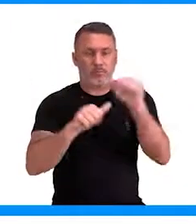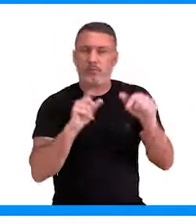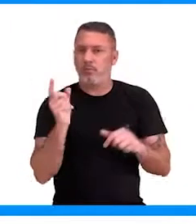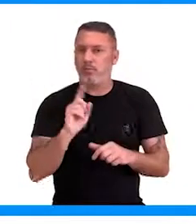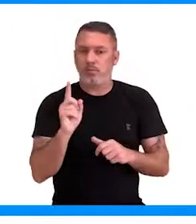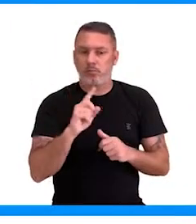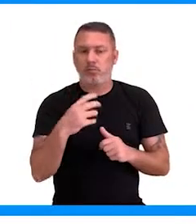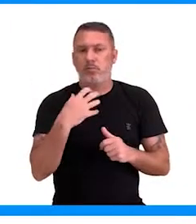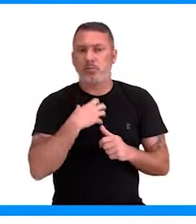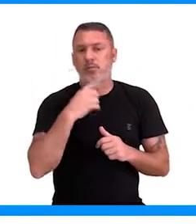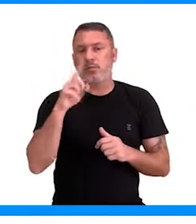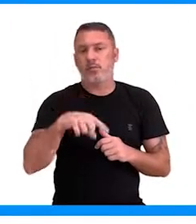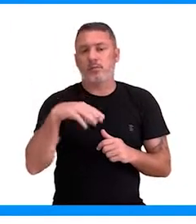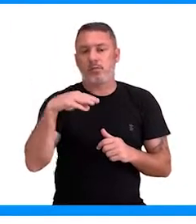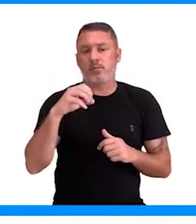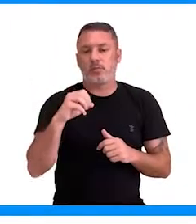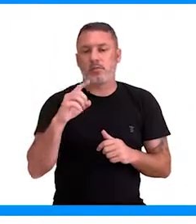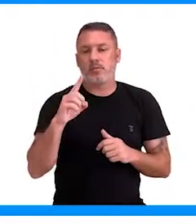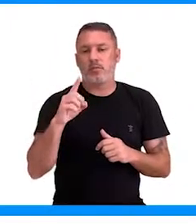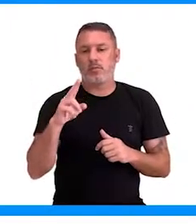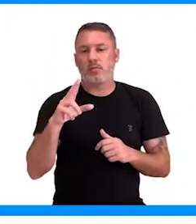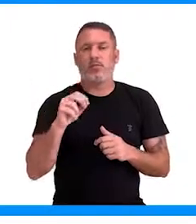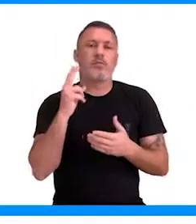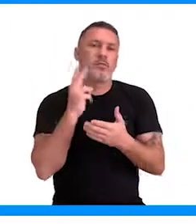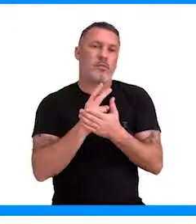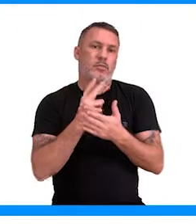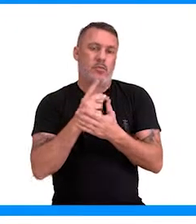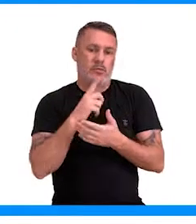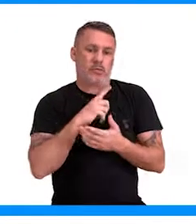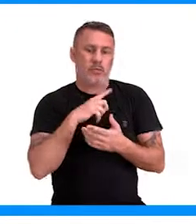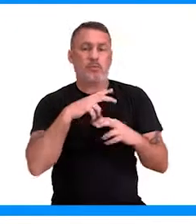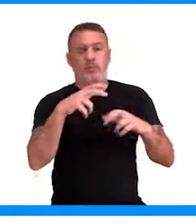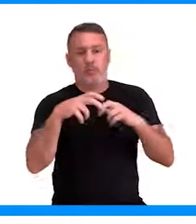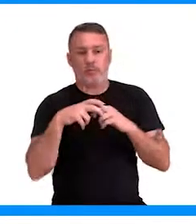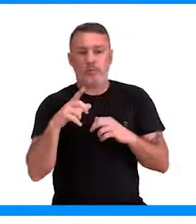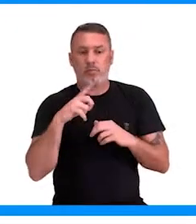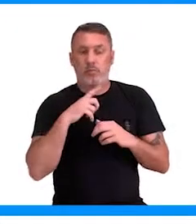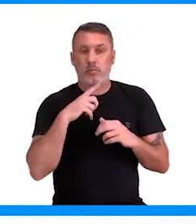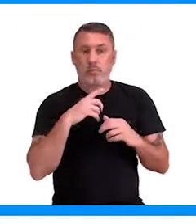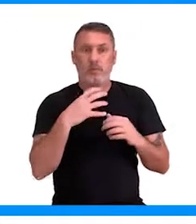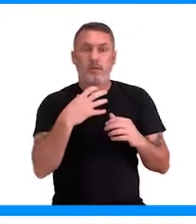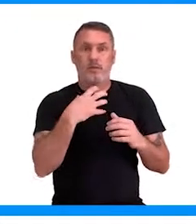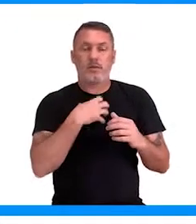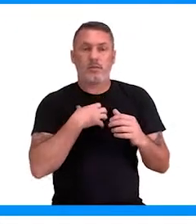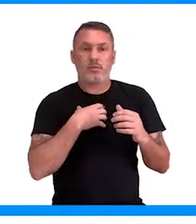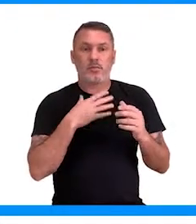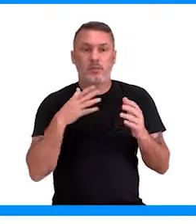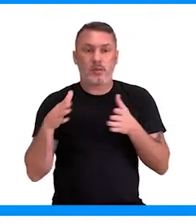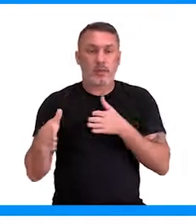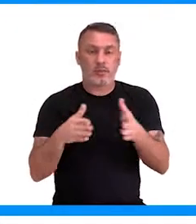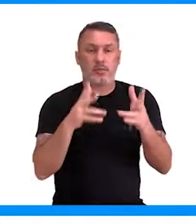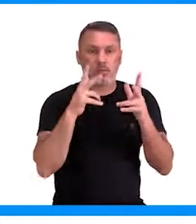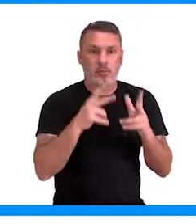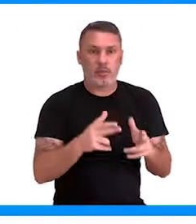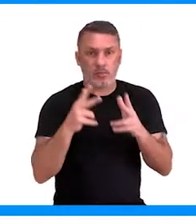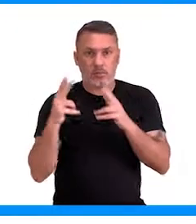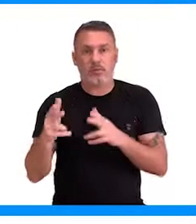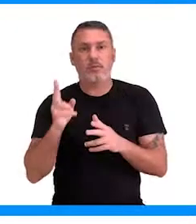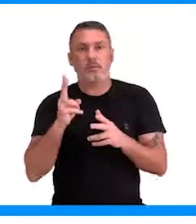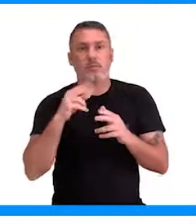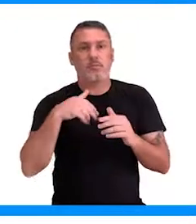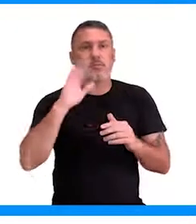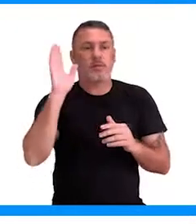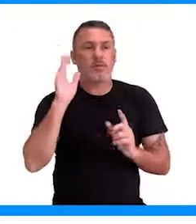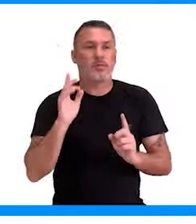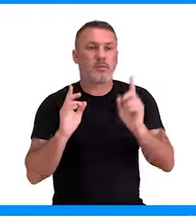sentido, ela só muda em módulo e sempre aumenta o módulo. Então, se estiverem no mesmo sentido, a velocidade